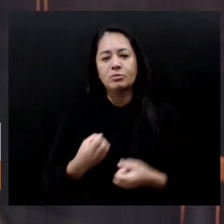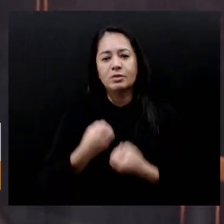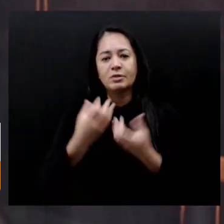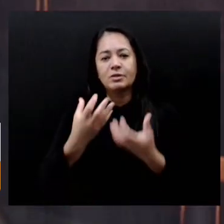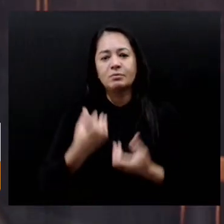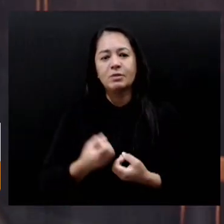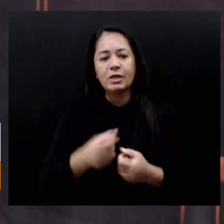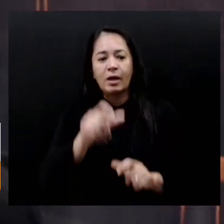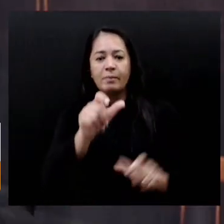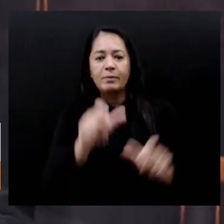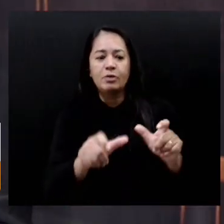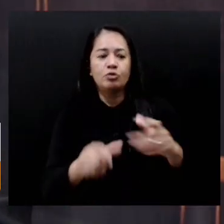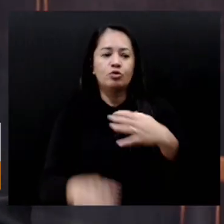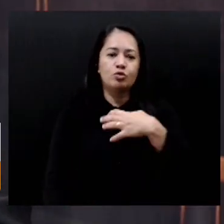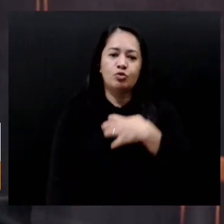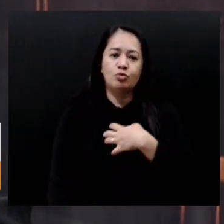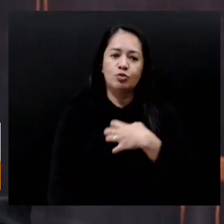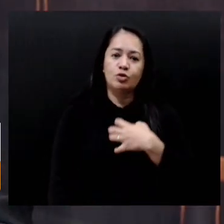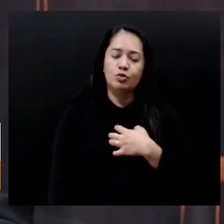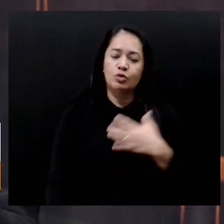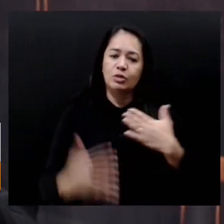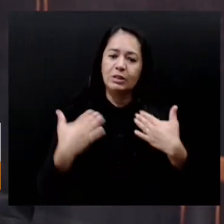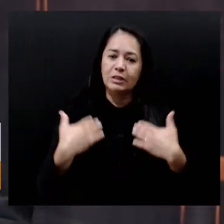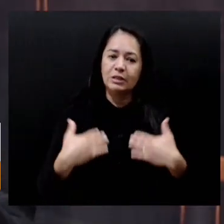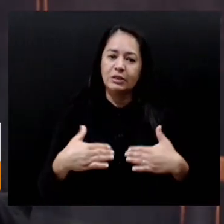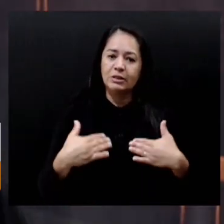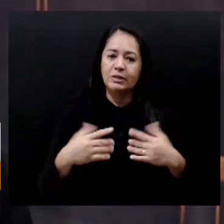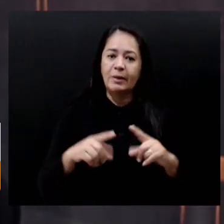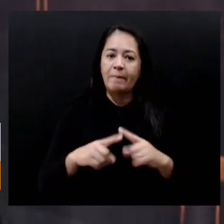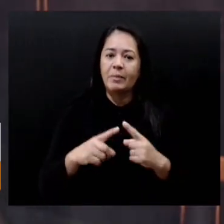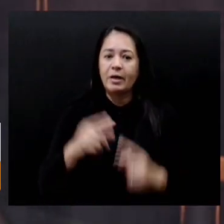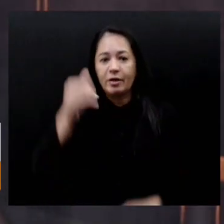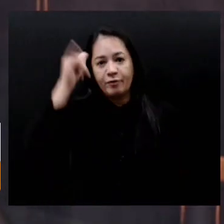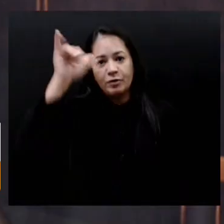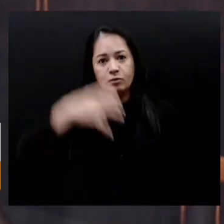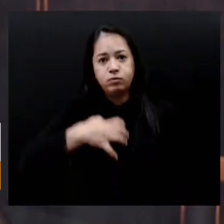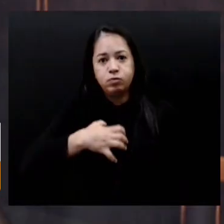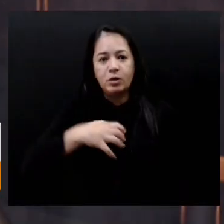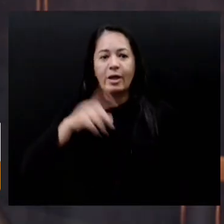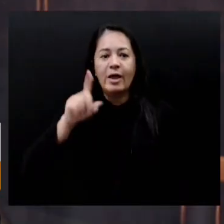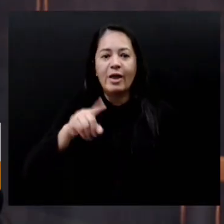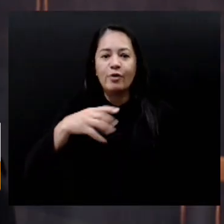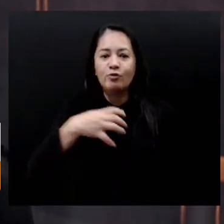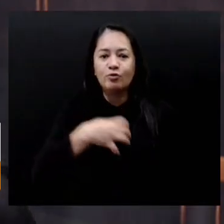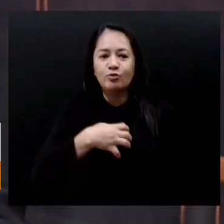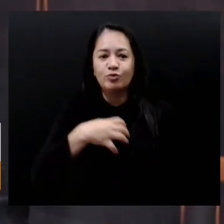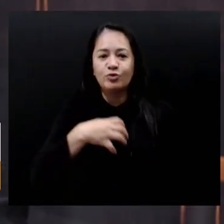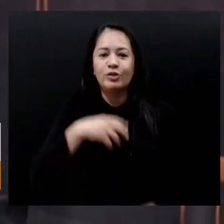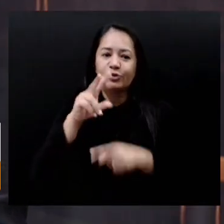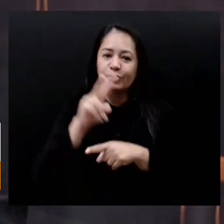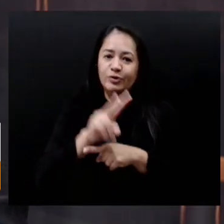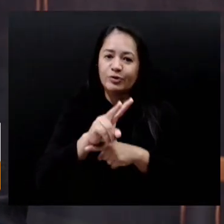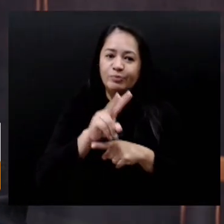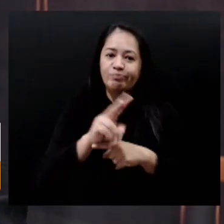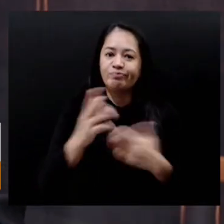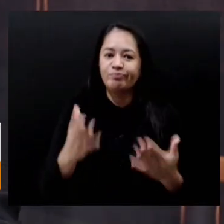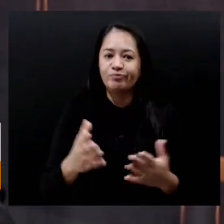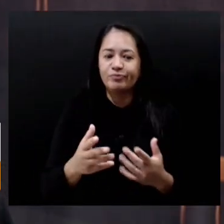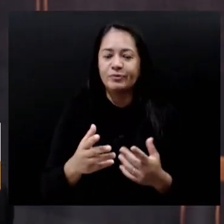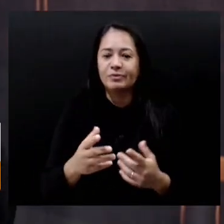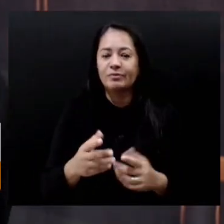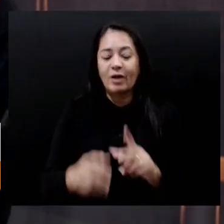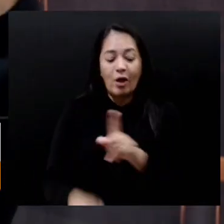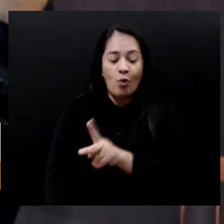maneira tranquila e não agressiva é uma forma de proteção. Então, é o contrário, né?